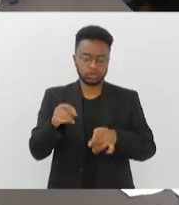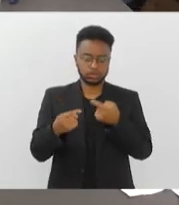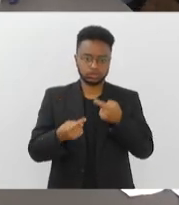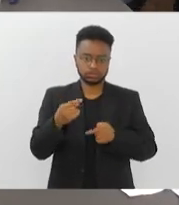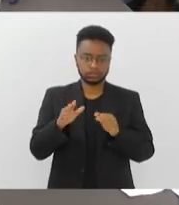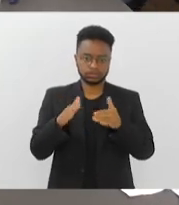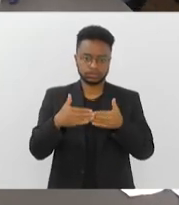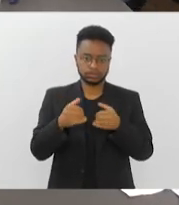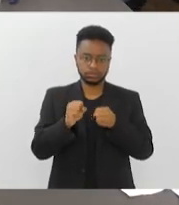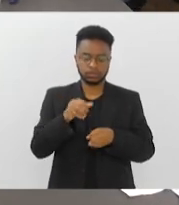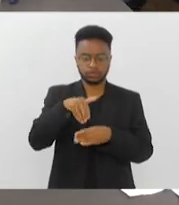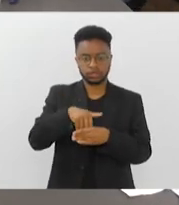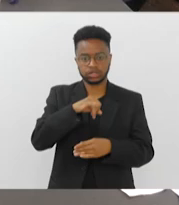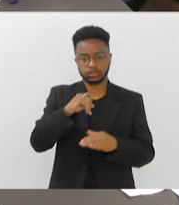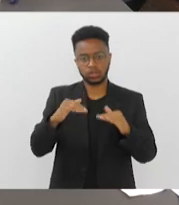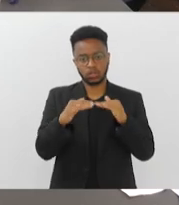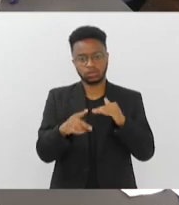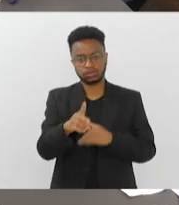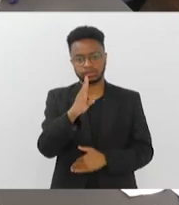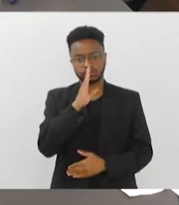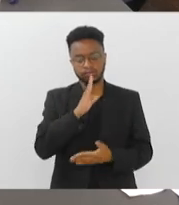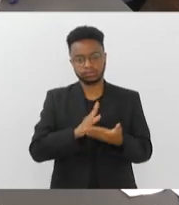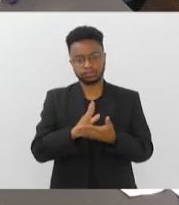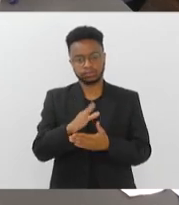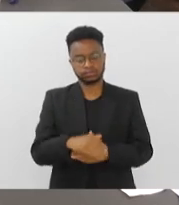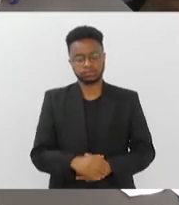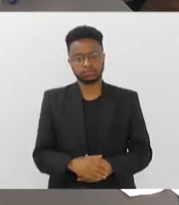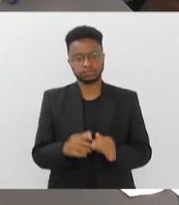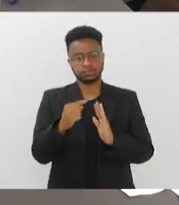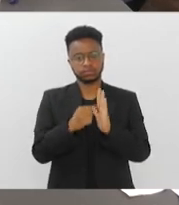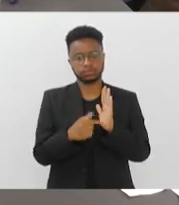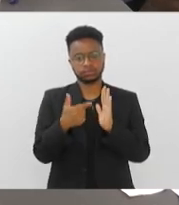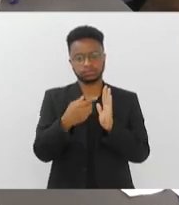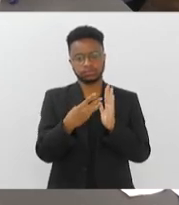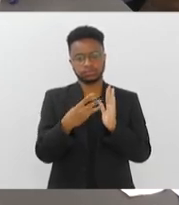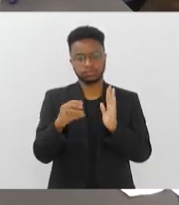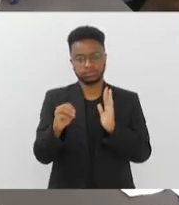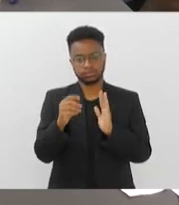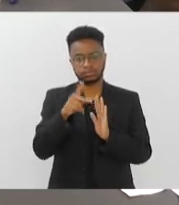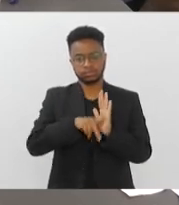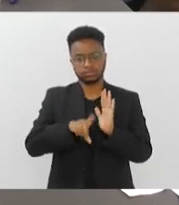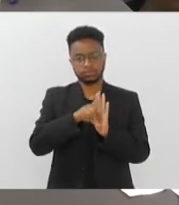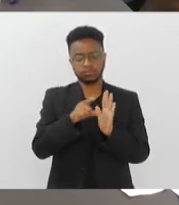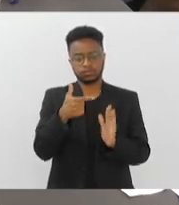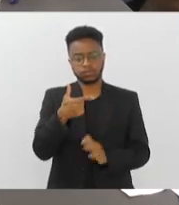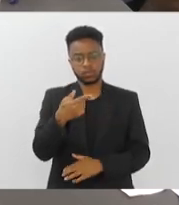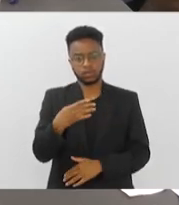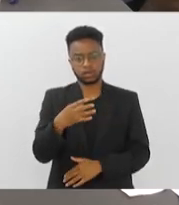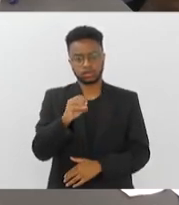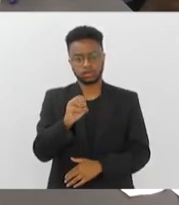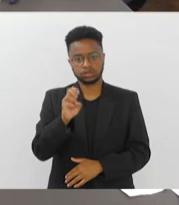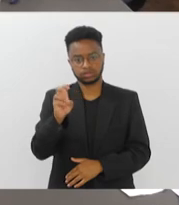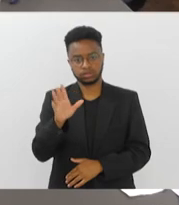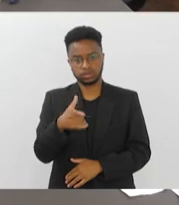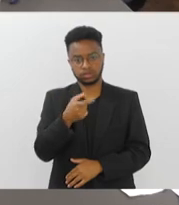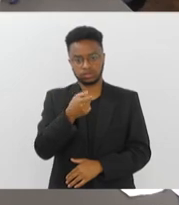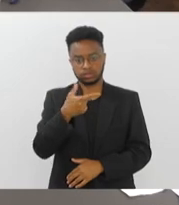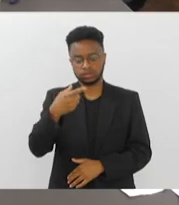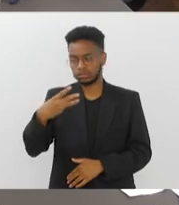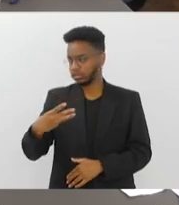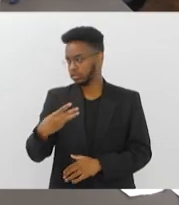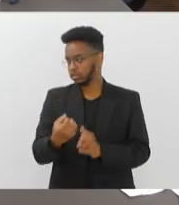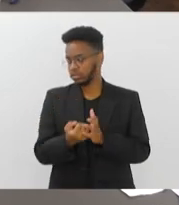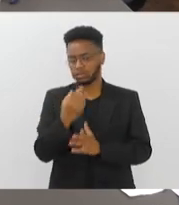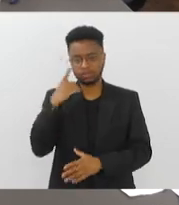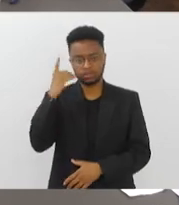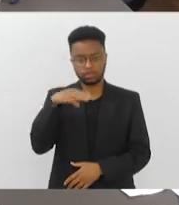encerrada a discussão. Em votação, senhores que aprovam, permaneçam como estão, aprovado. 30 da pauta. Projeto de lei 2405 de 23, de autoria do deputado Márcio Canella, que